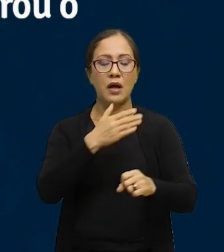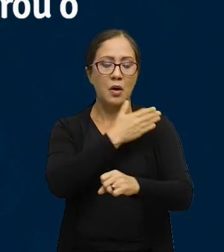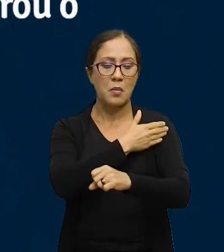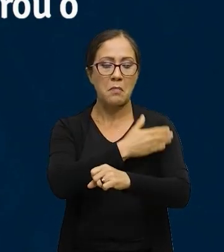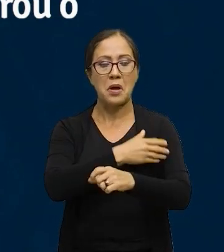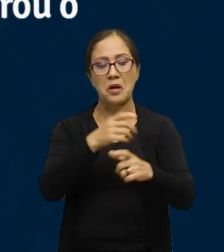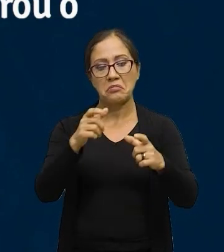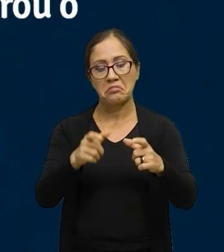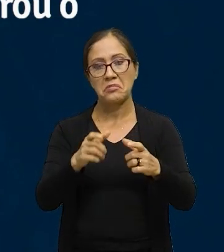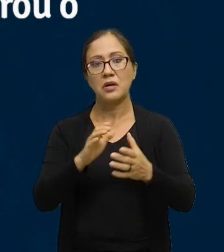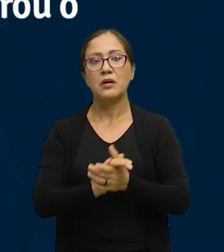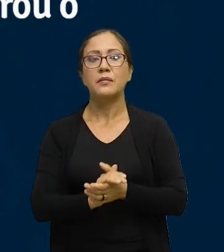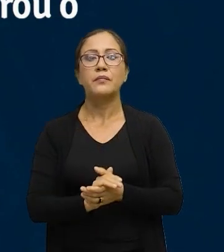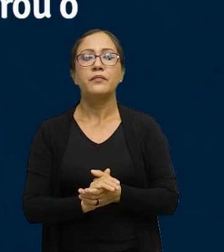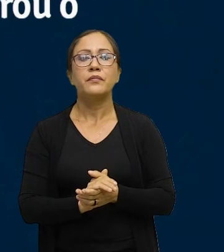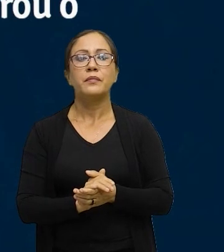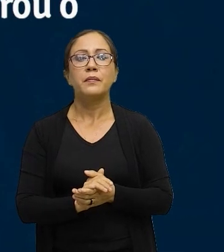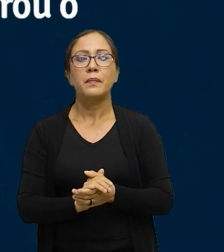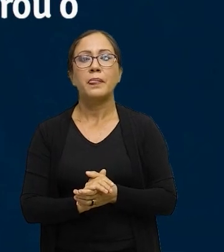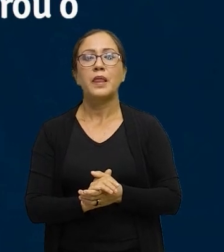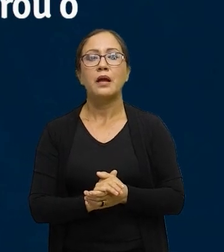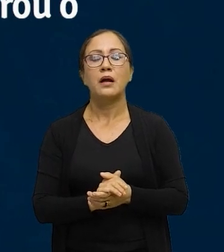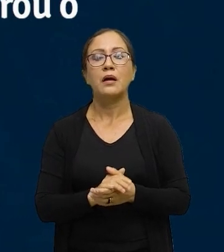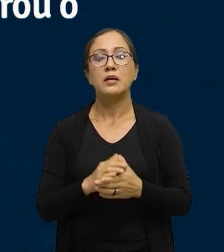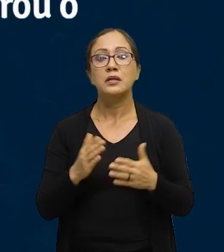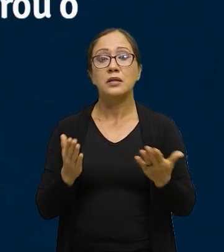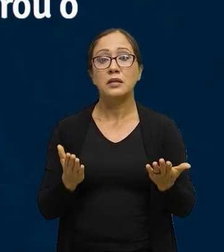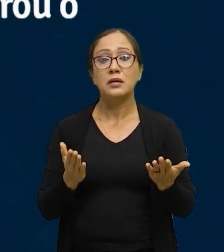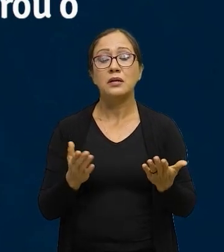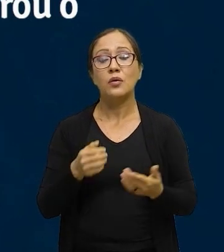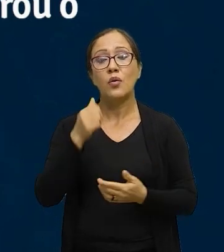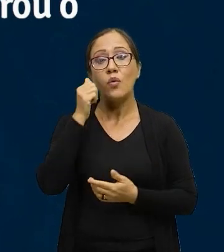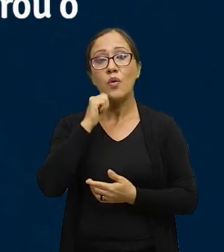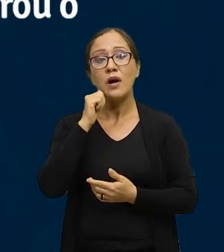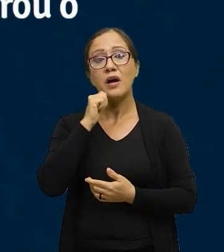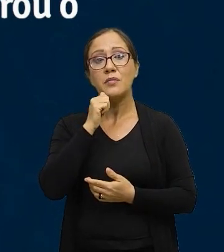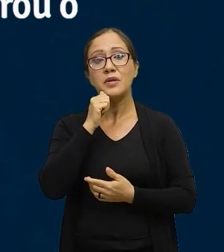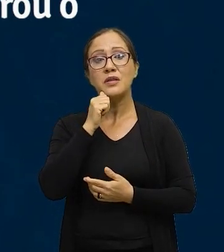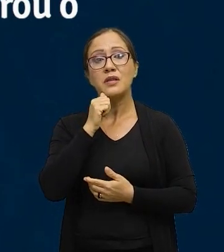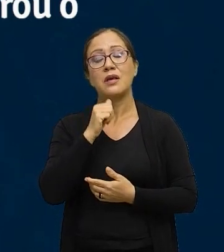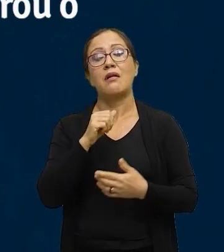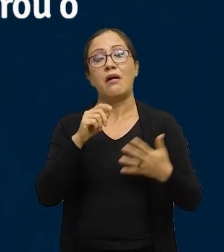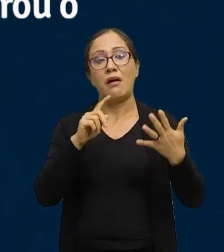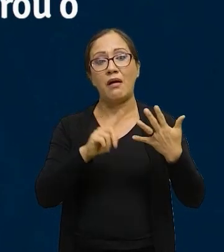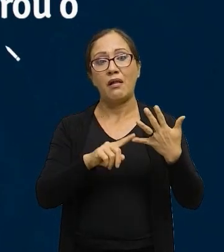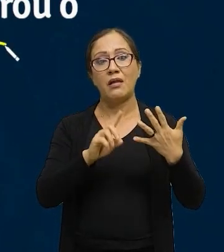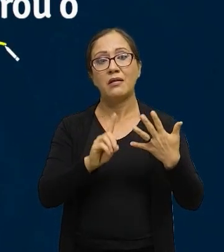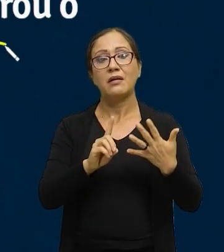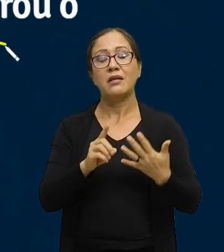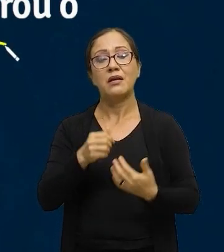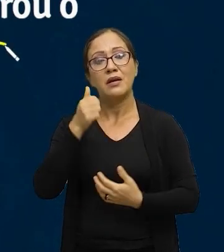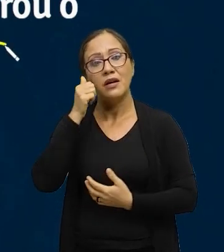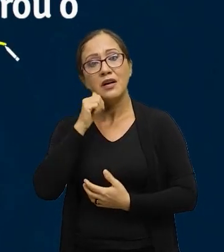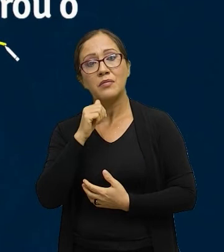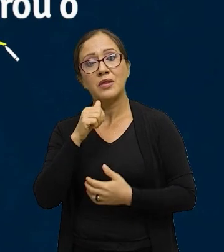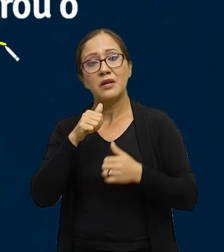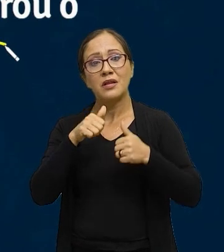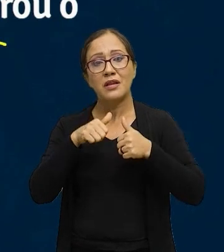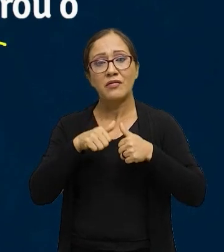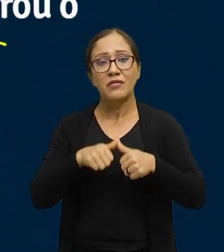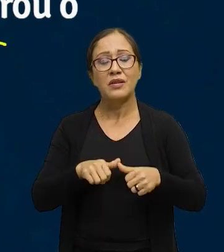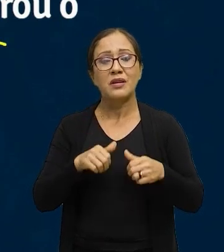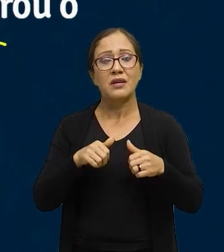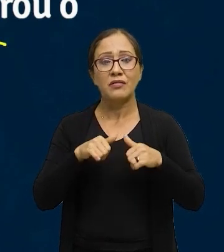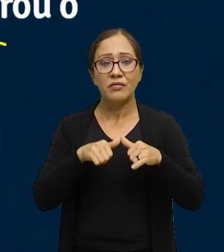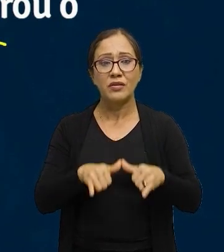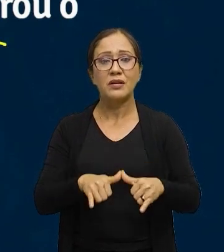Com o mesmo significado, a garota fica consternada ao perceber que o garoto quebrou o braço